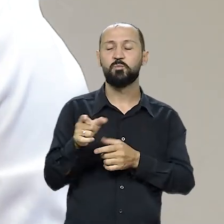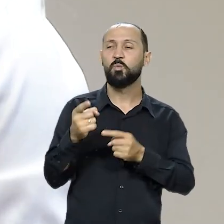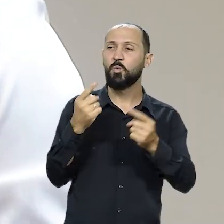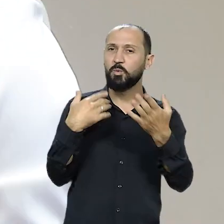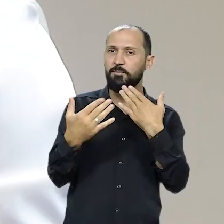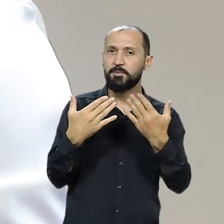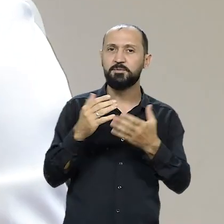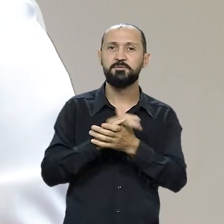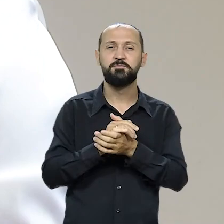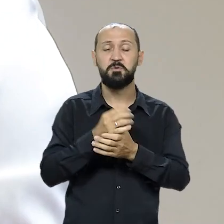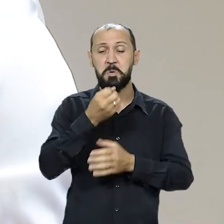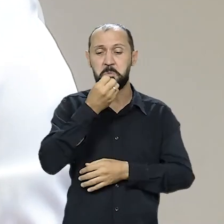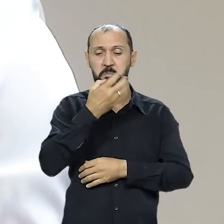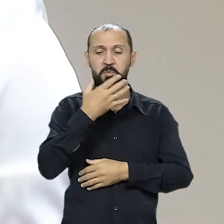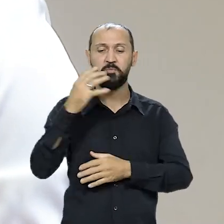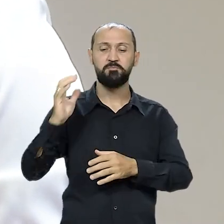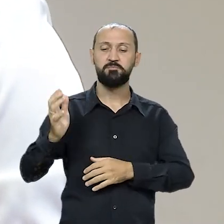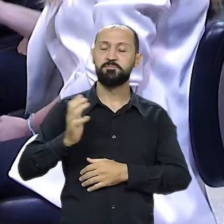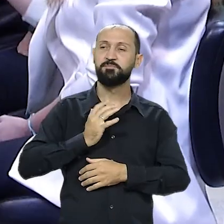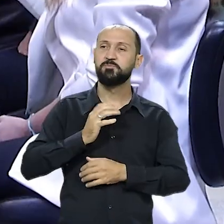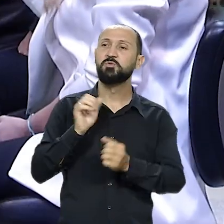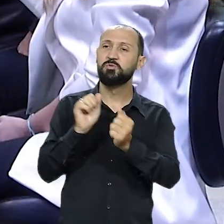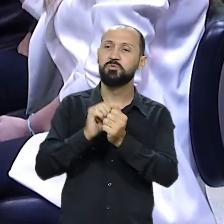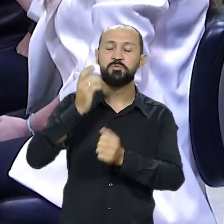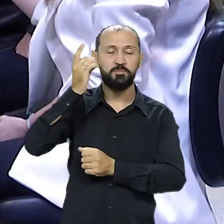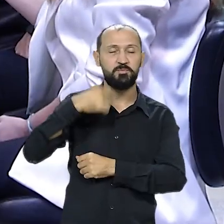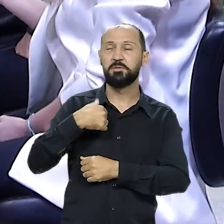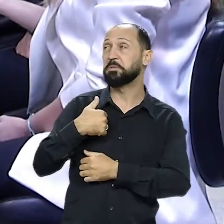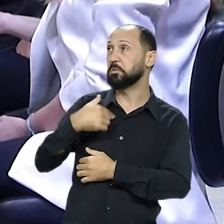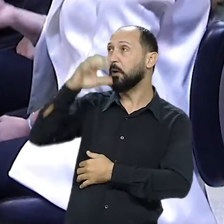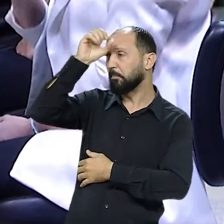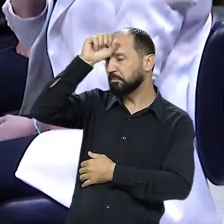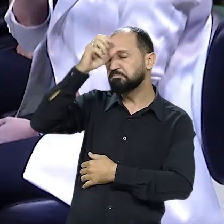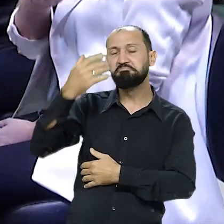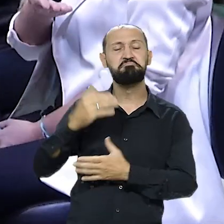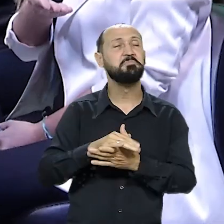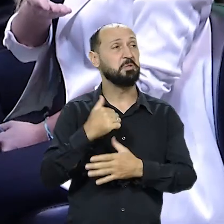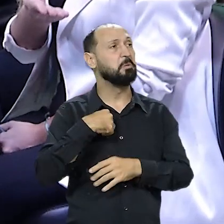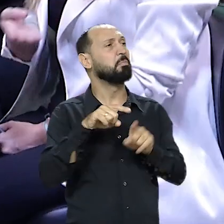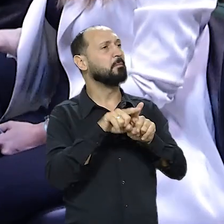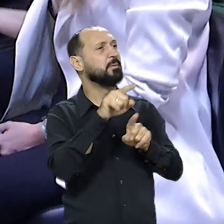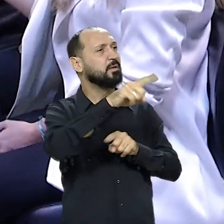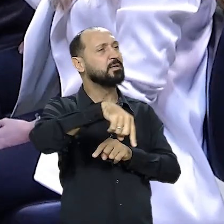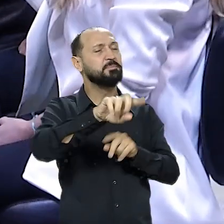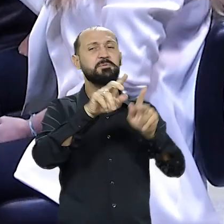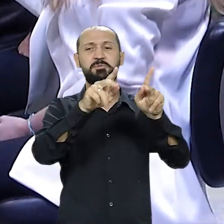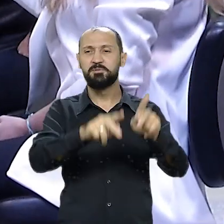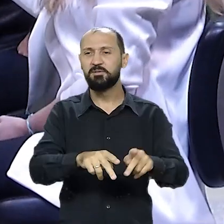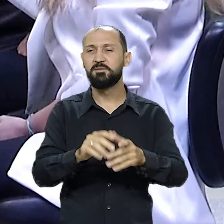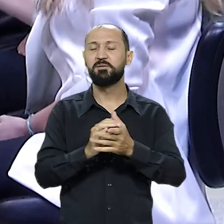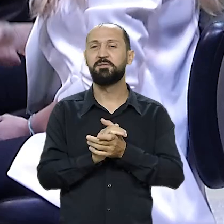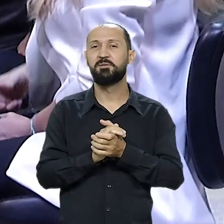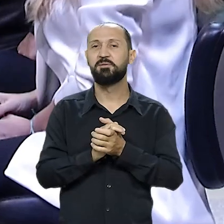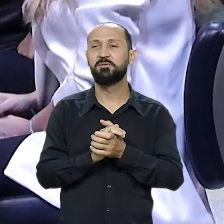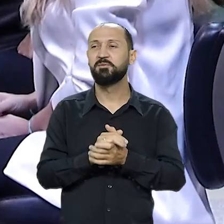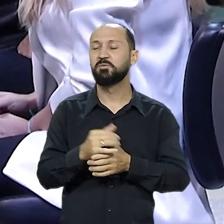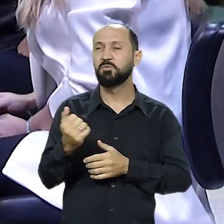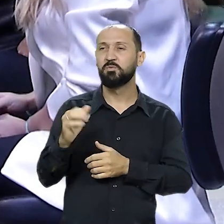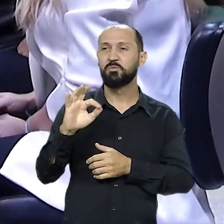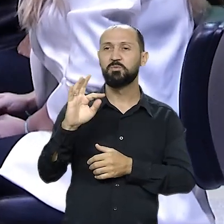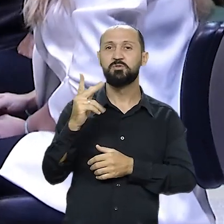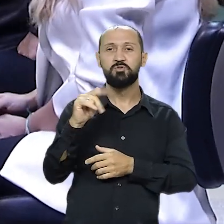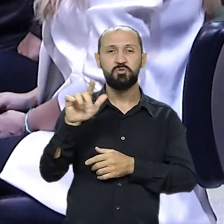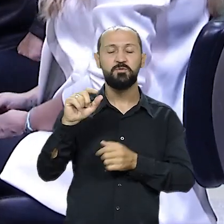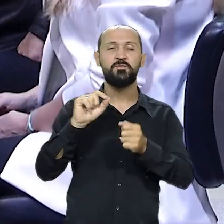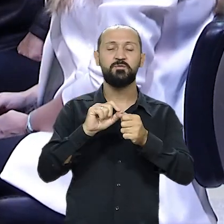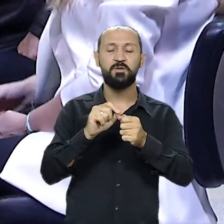foi bem enriquecedor com o deputado. Eu aprendi bastante. Eu também, o público também de casa. Aqui o Tiago Xavier, ele que é